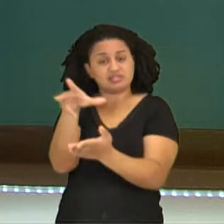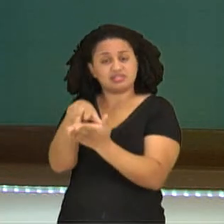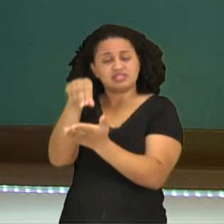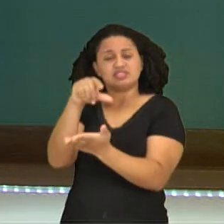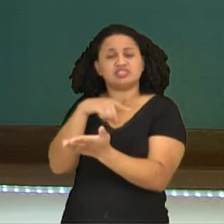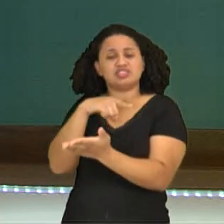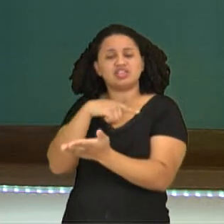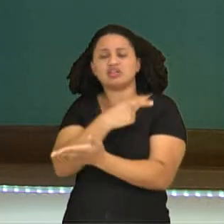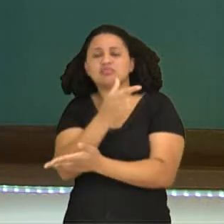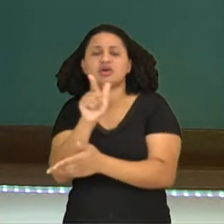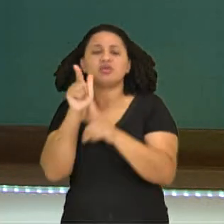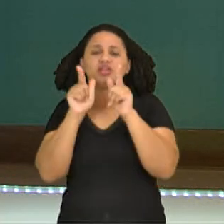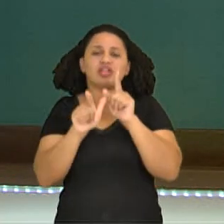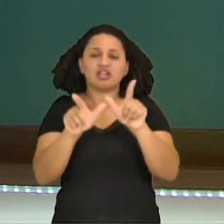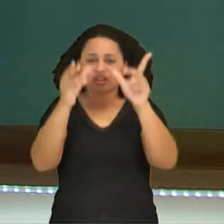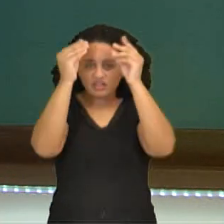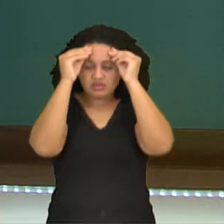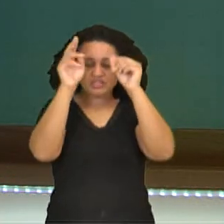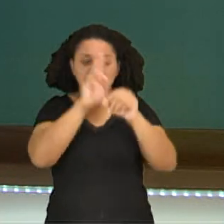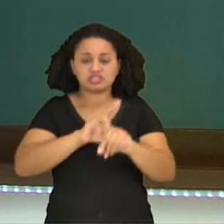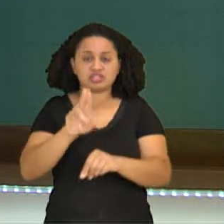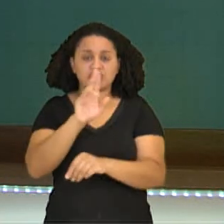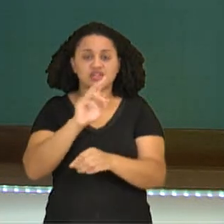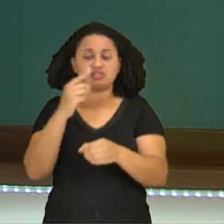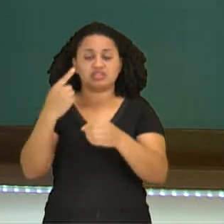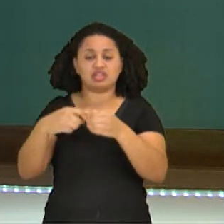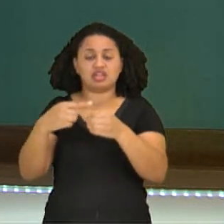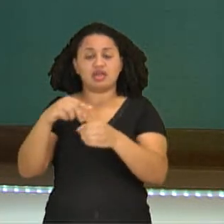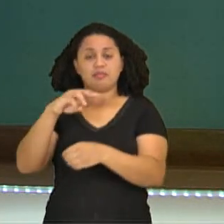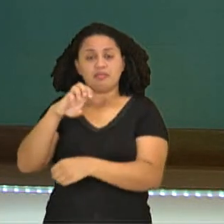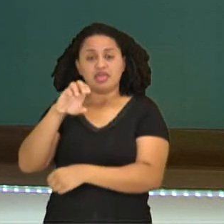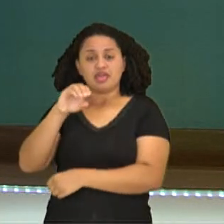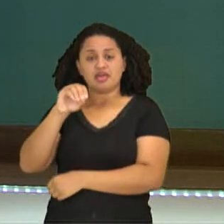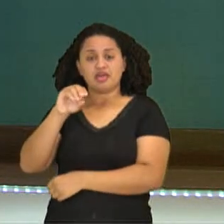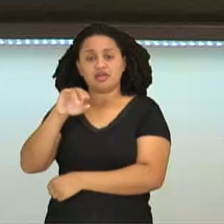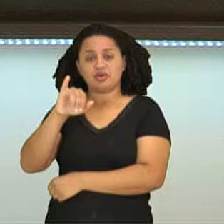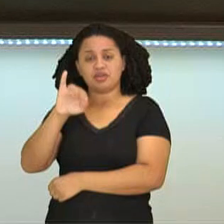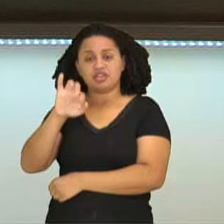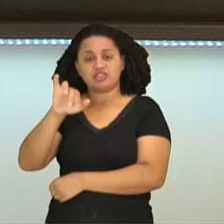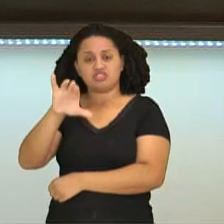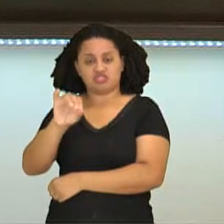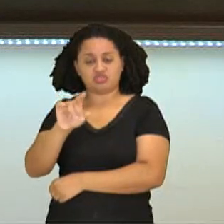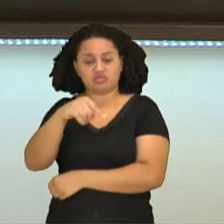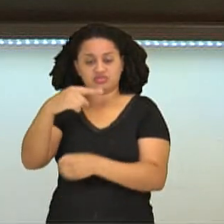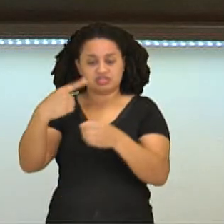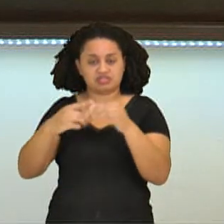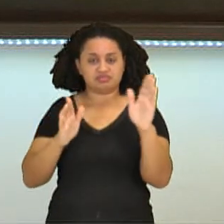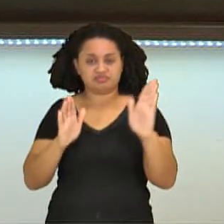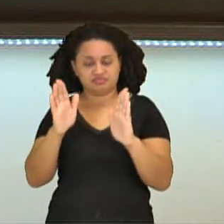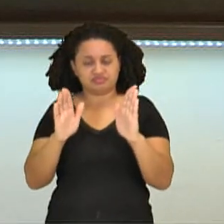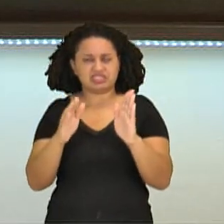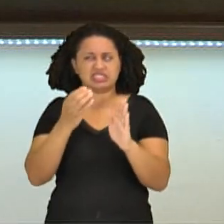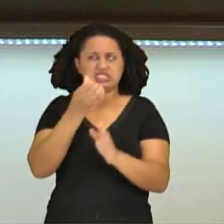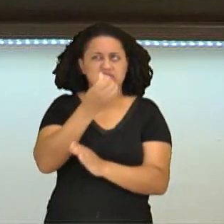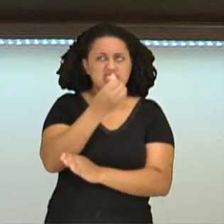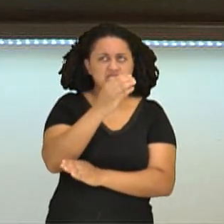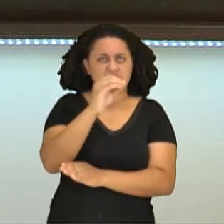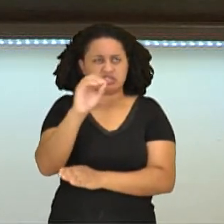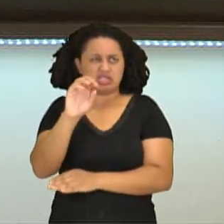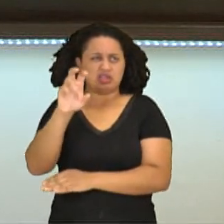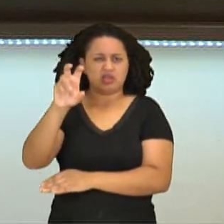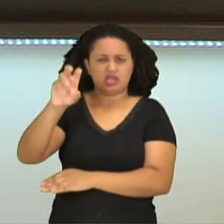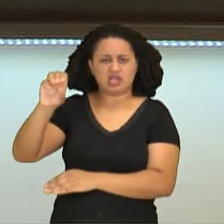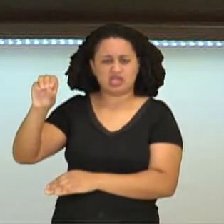uma linguagem utilizada na cidade de Meroé, aproximadamente 600 a 500 anos antes de Cristo. Então